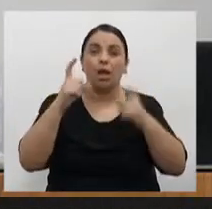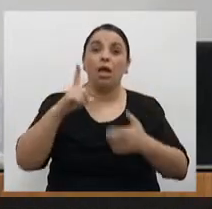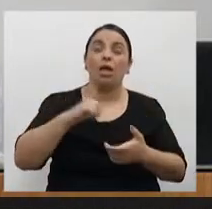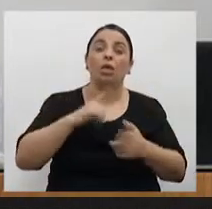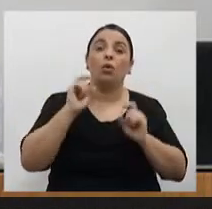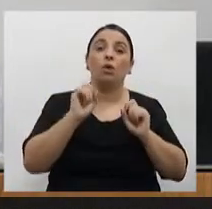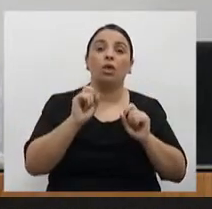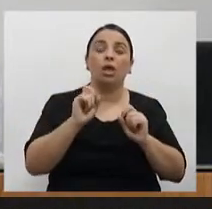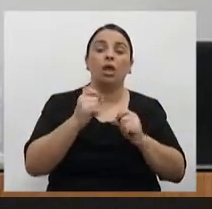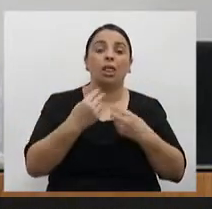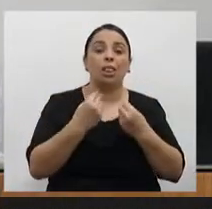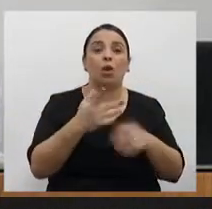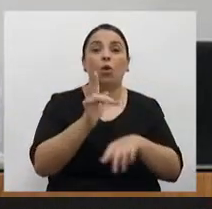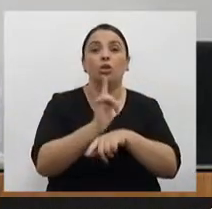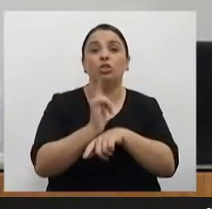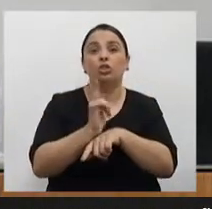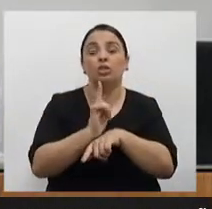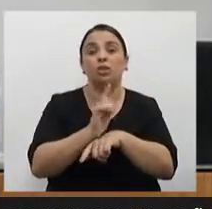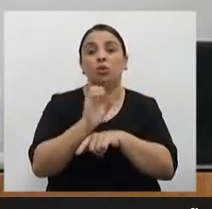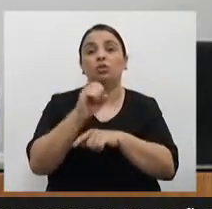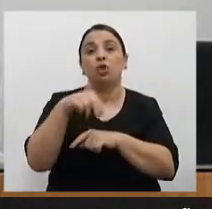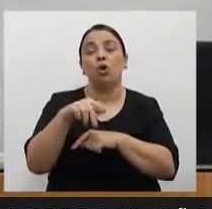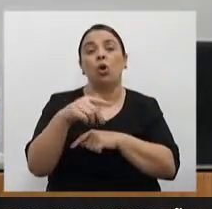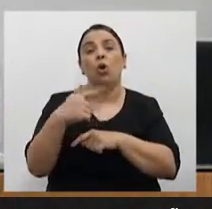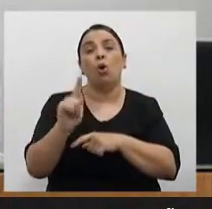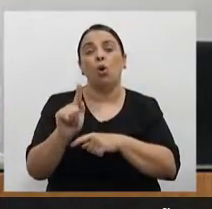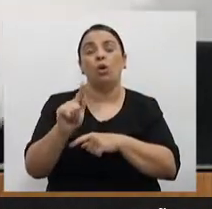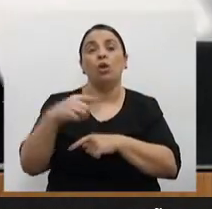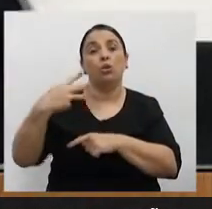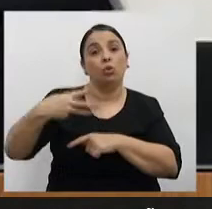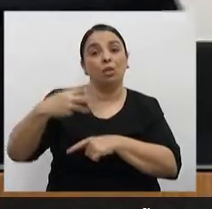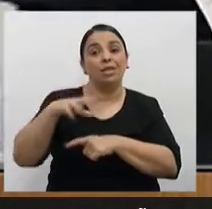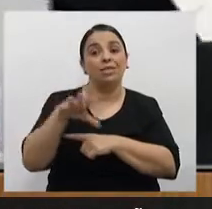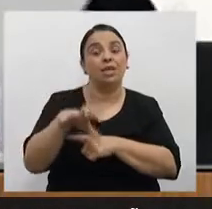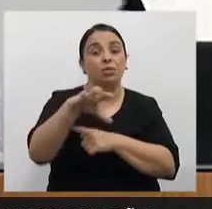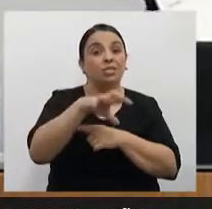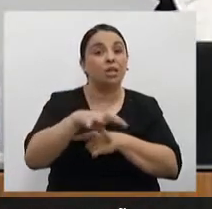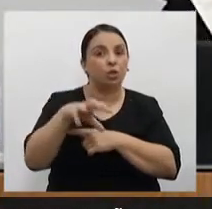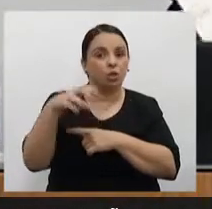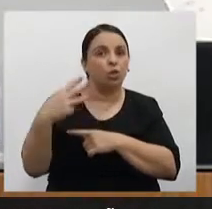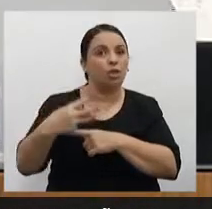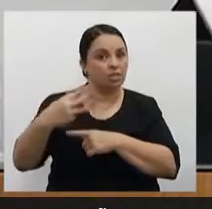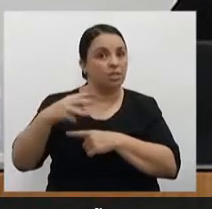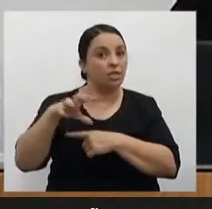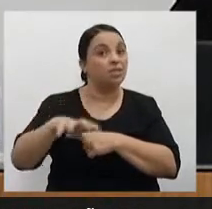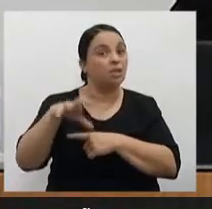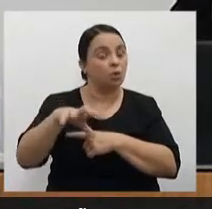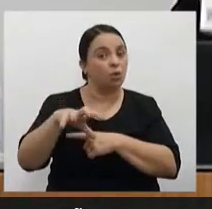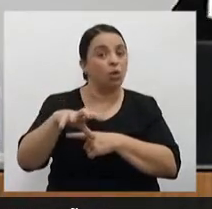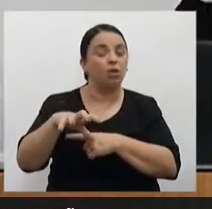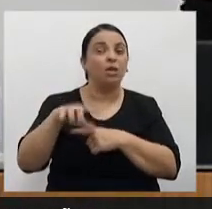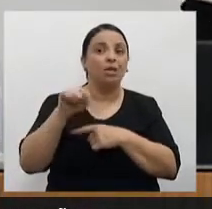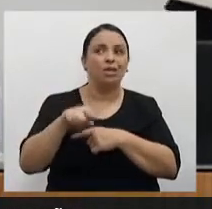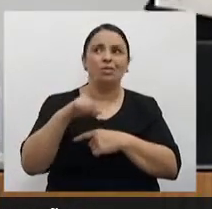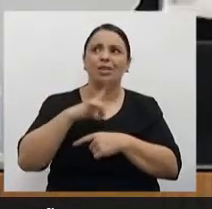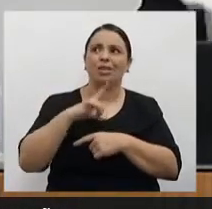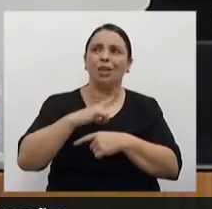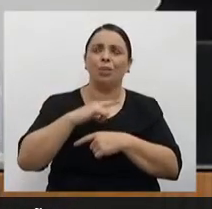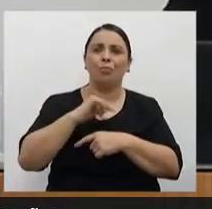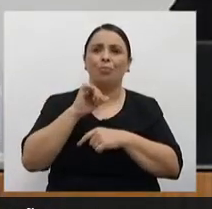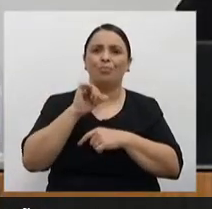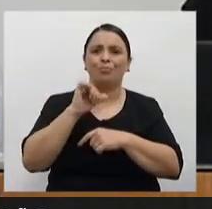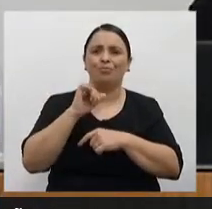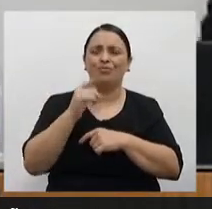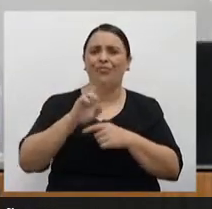uma ONG, tá, do terceiro setor. Então, isso está trazendo uma série de mudanças, e como professor e